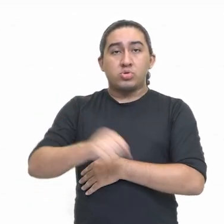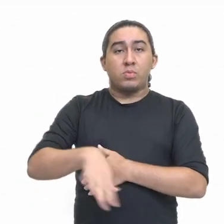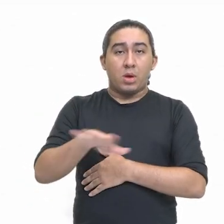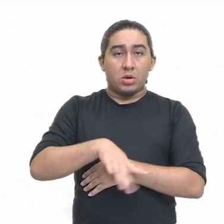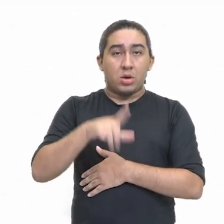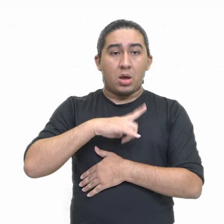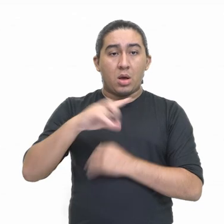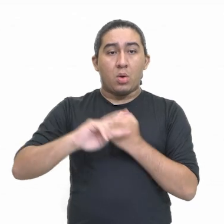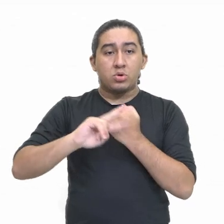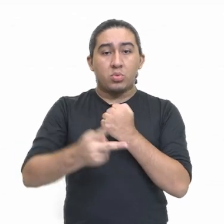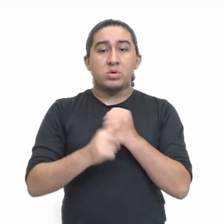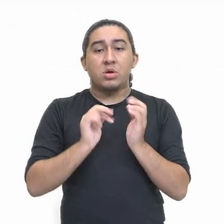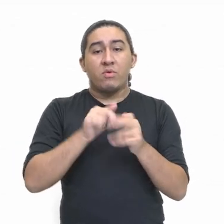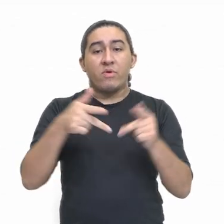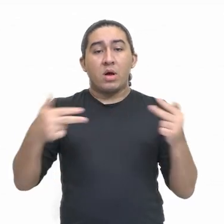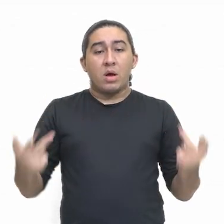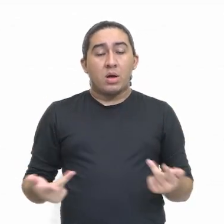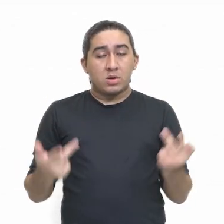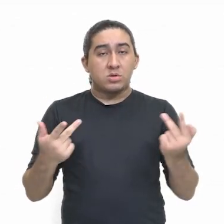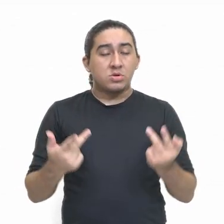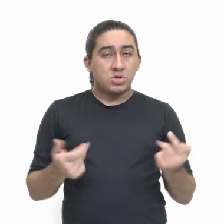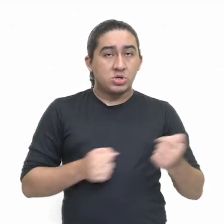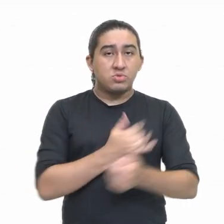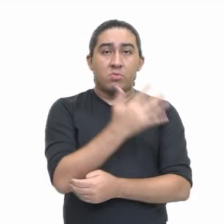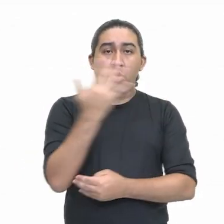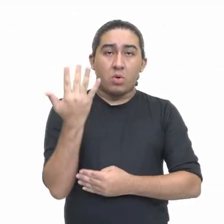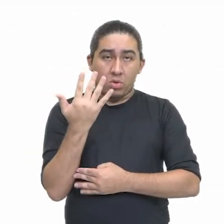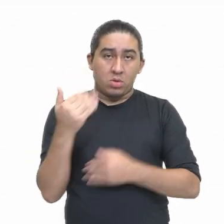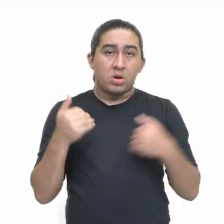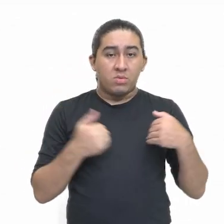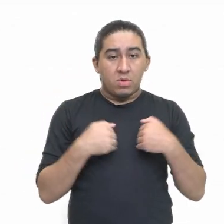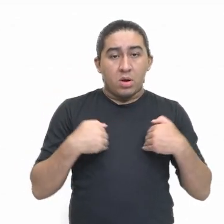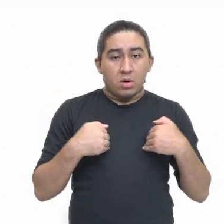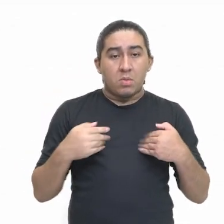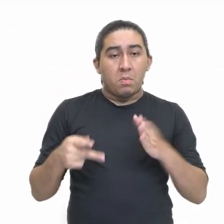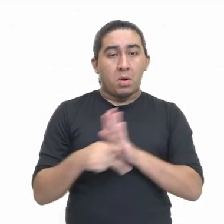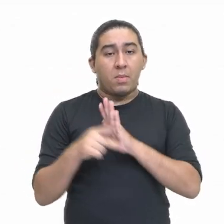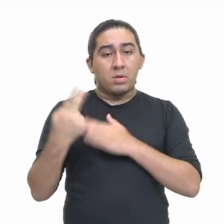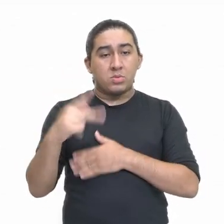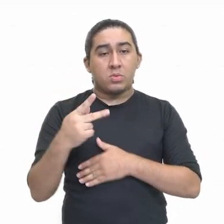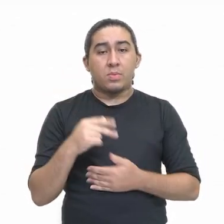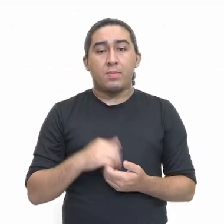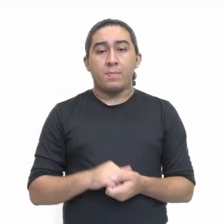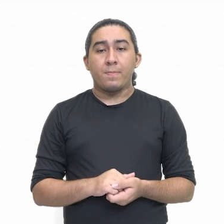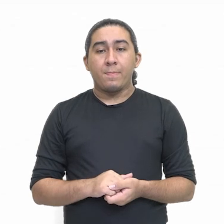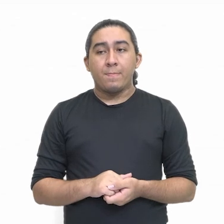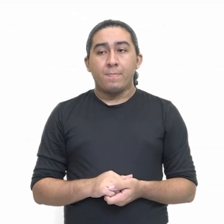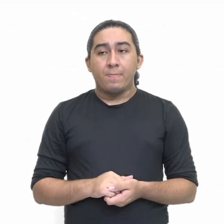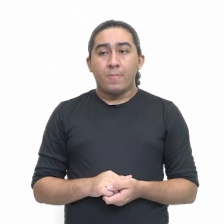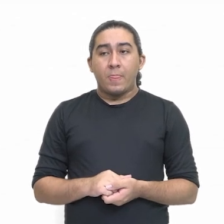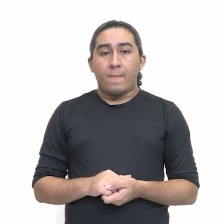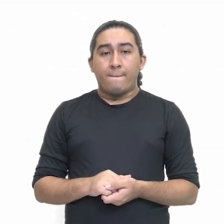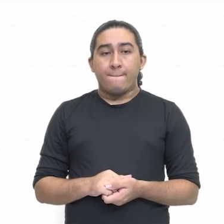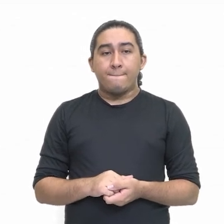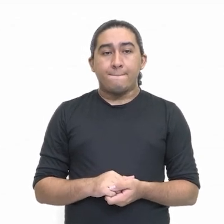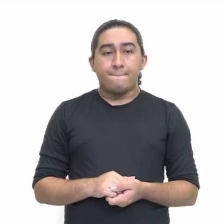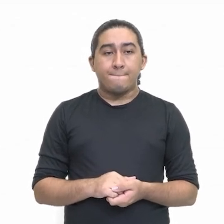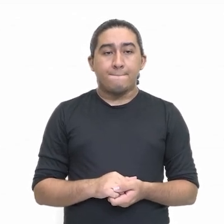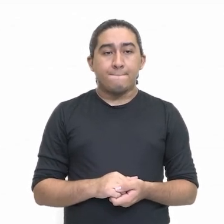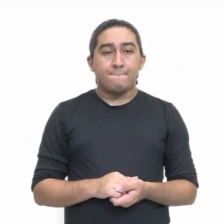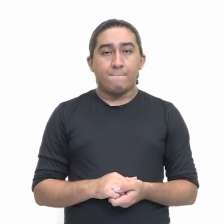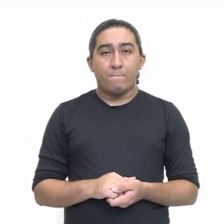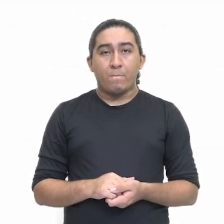o que resulta numa diversidade de flora e fauna própria tá então né nos